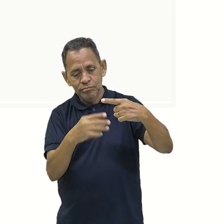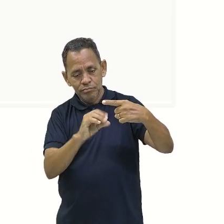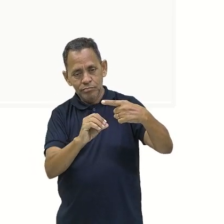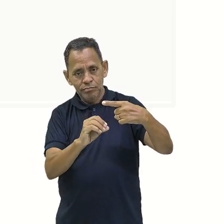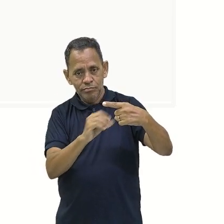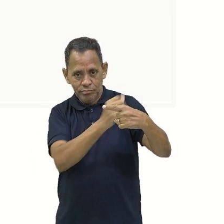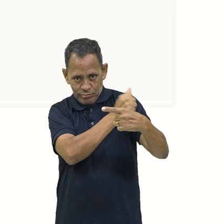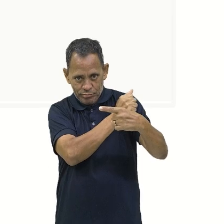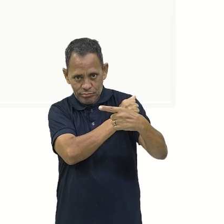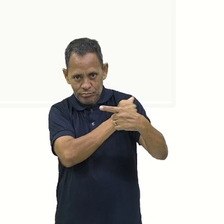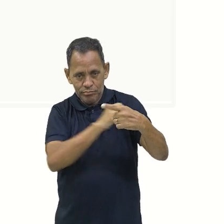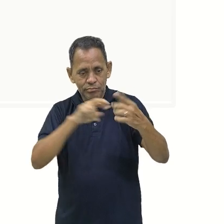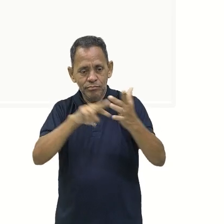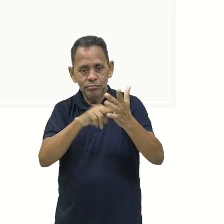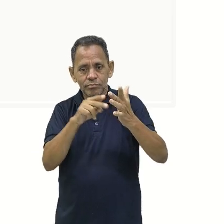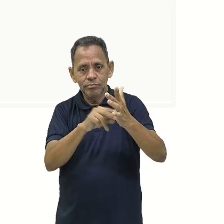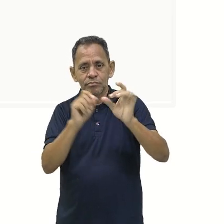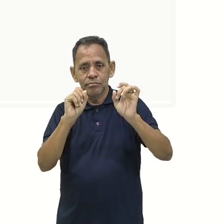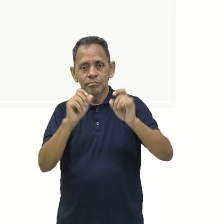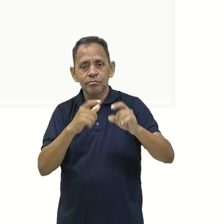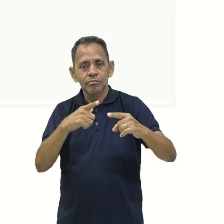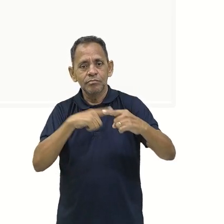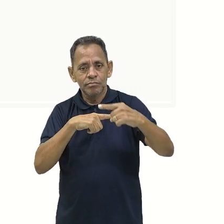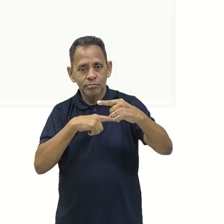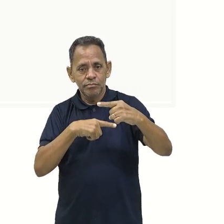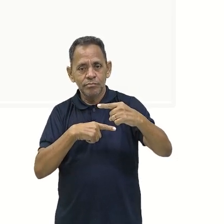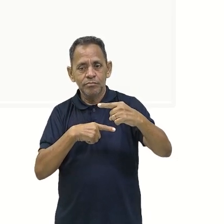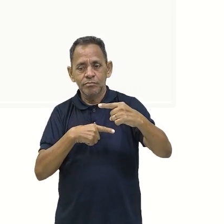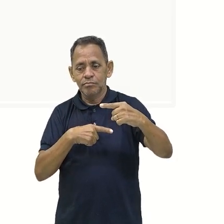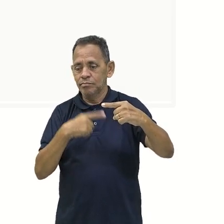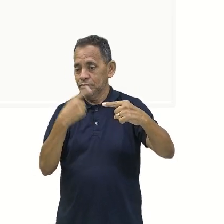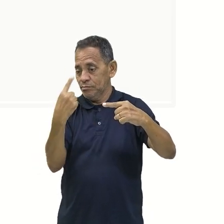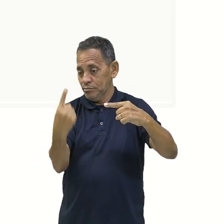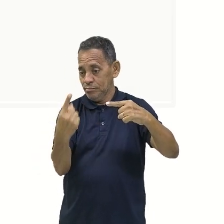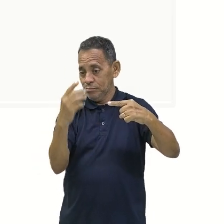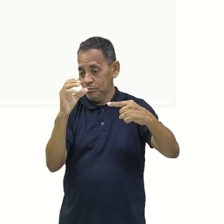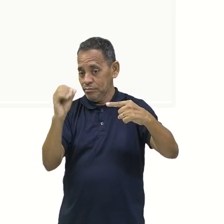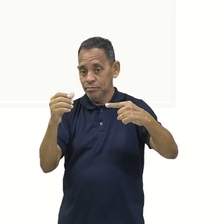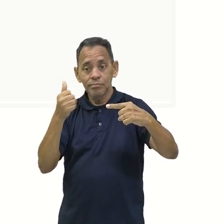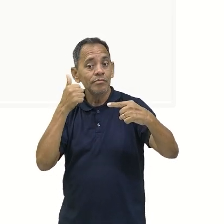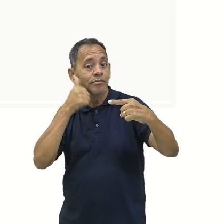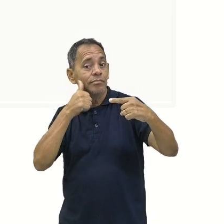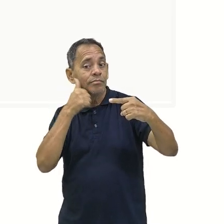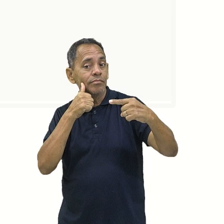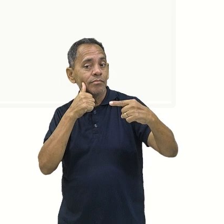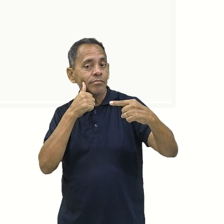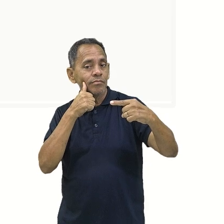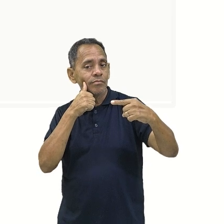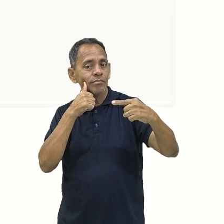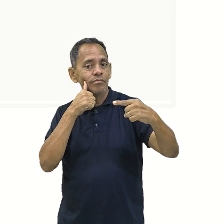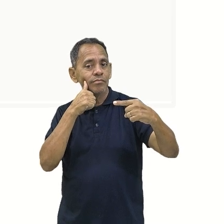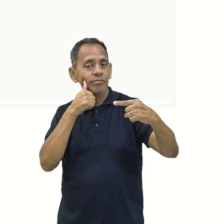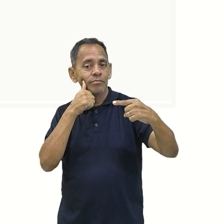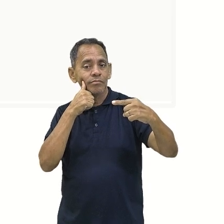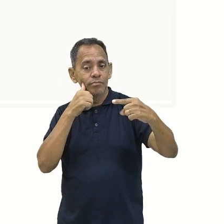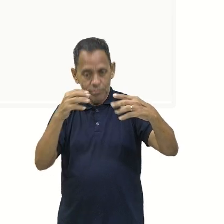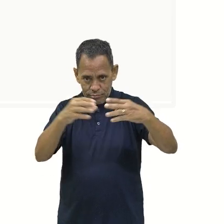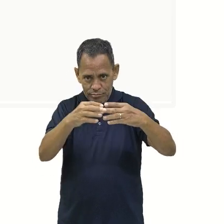né? Significa que eu tenho 10 meninas nessa turma,